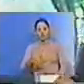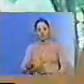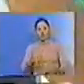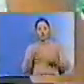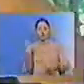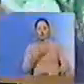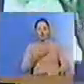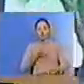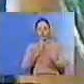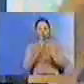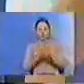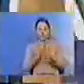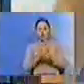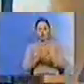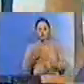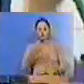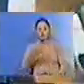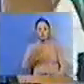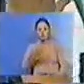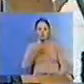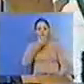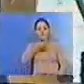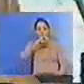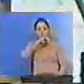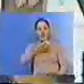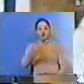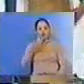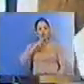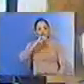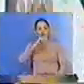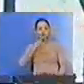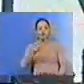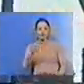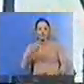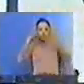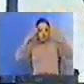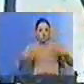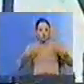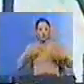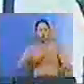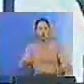É o pecado máximo, a vitória máxima do encardido. É a demonstração do poder dele.